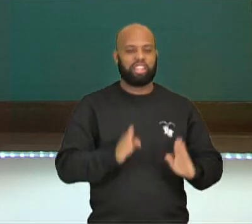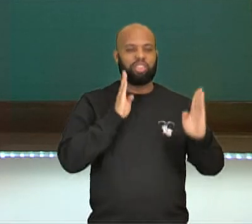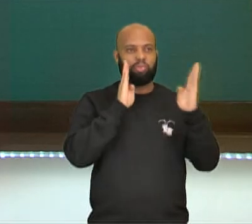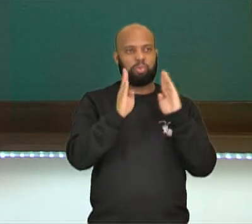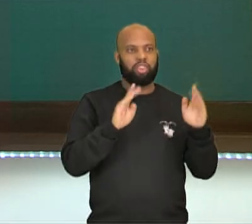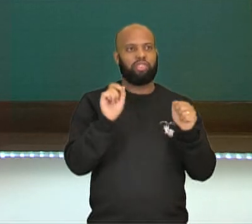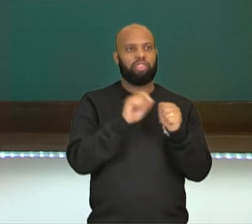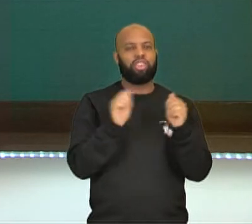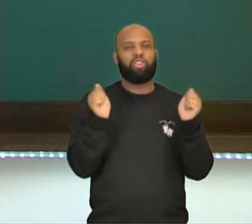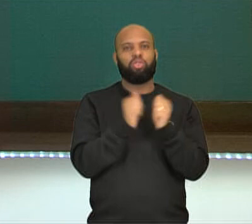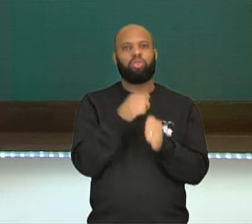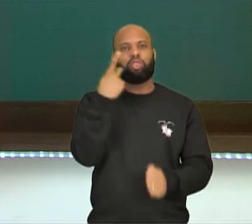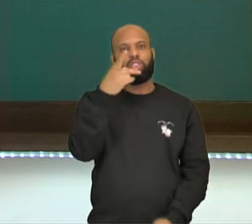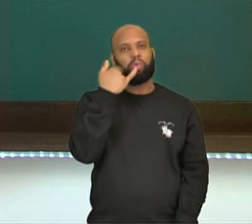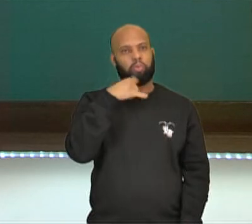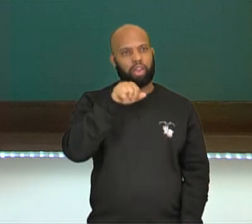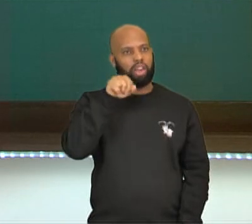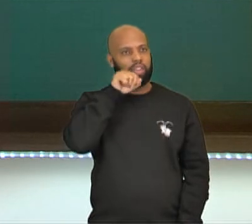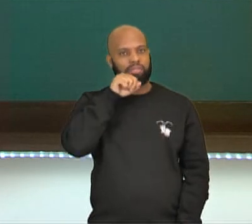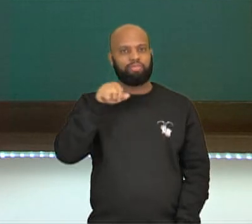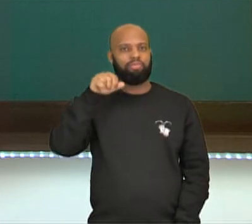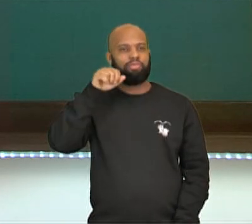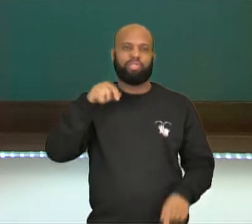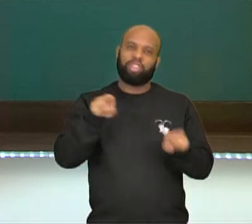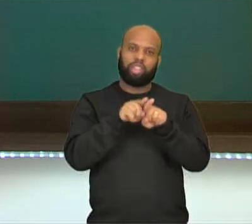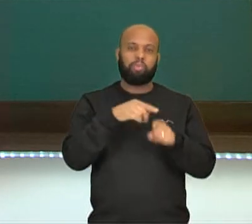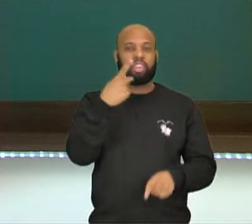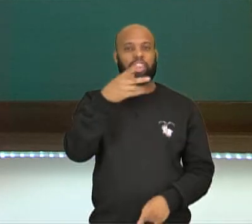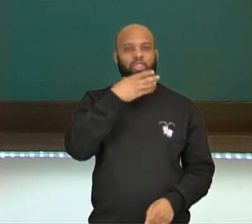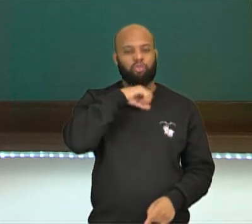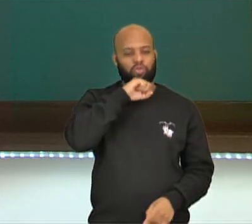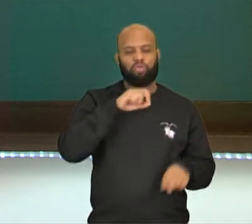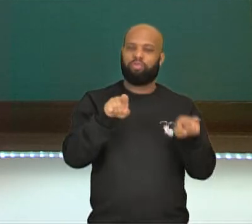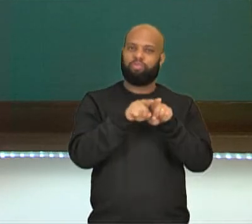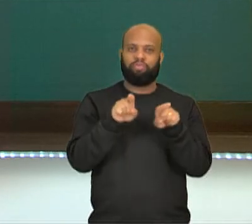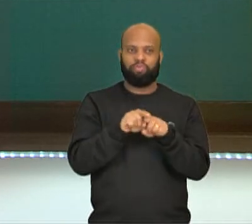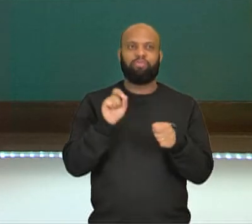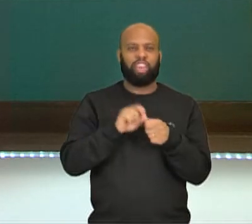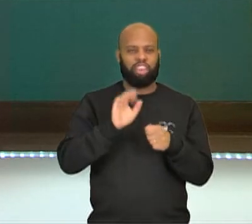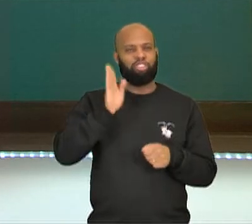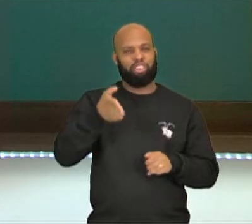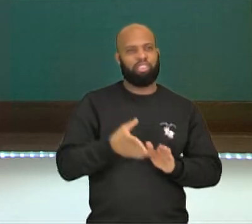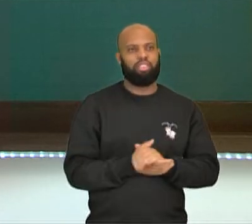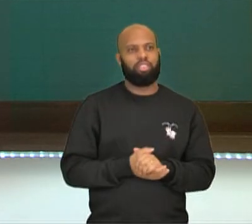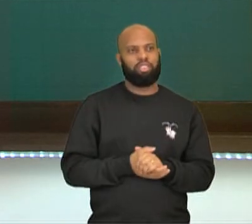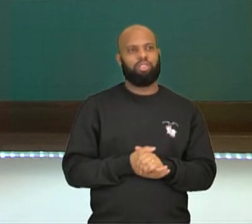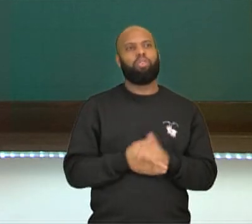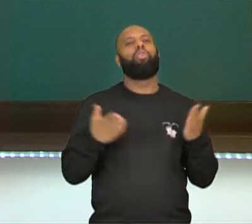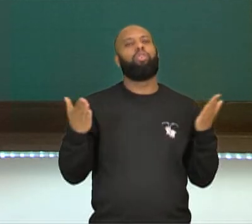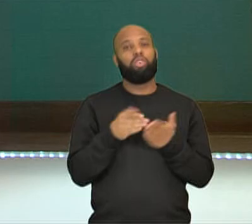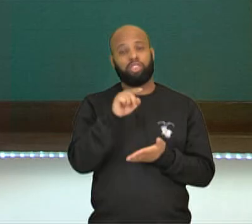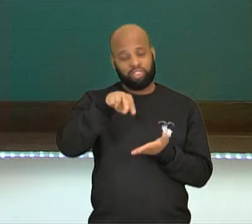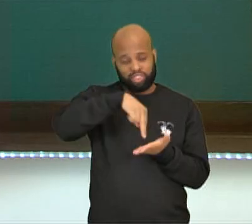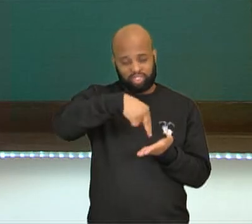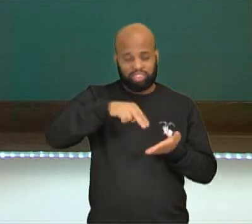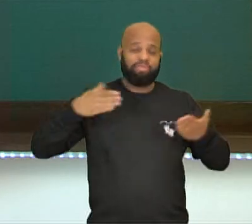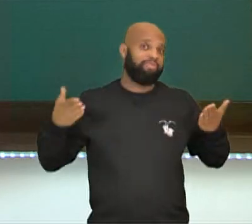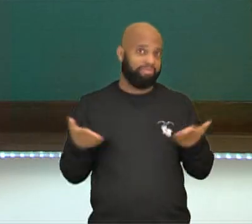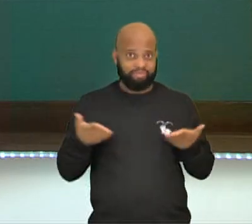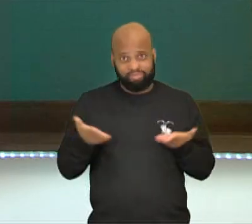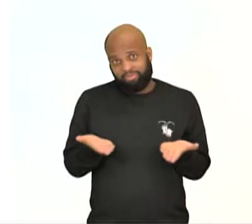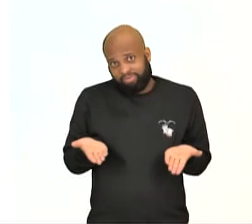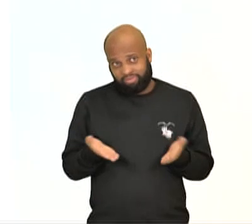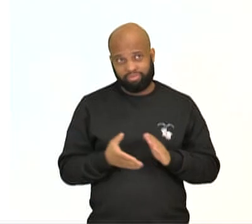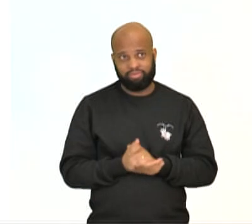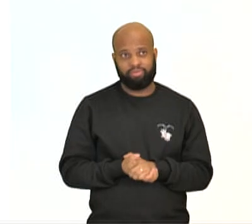os pais, os responsáveis de vocês, os avós devem ter feito também. Como hoje vocês dançam as danças da